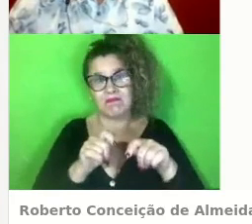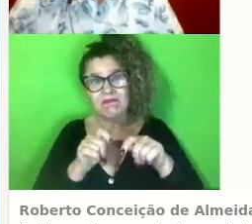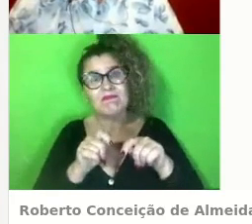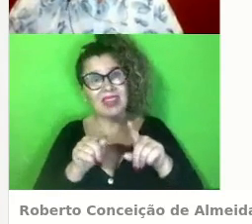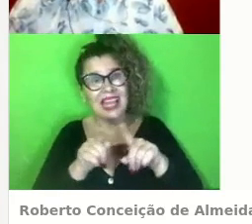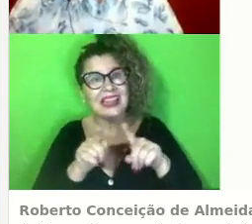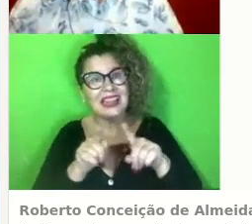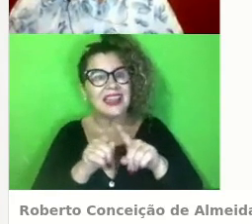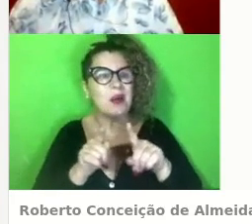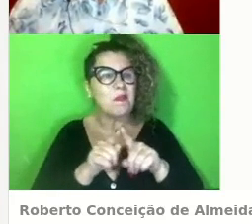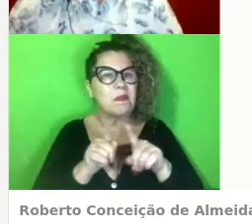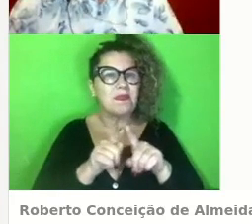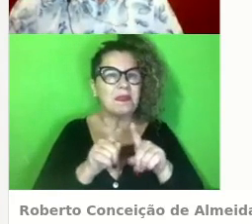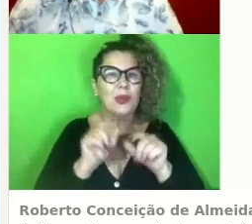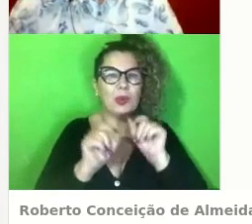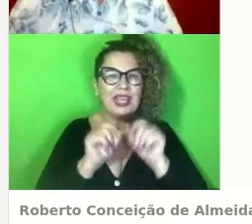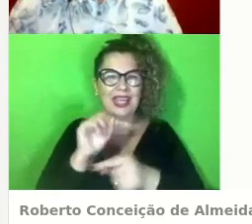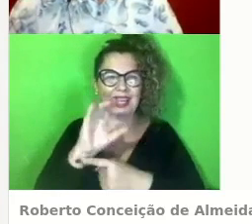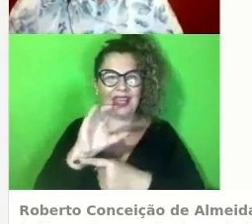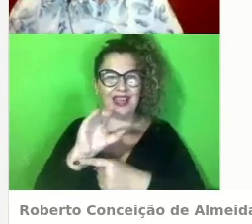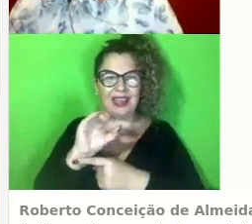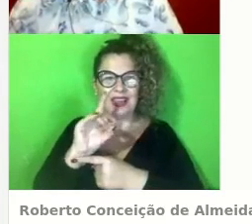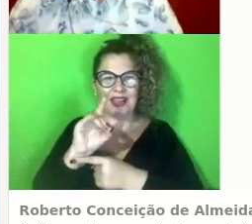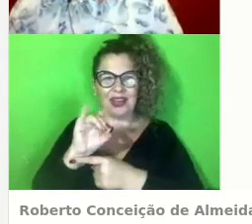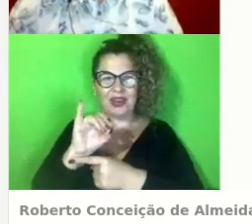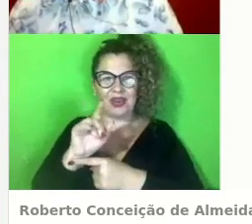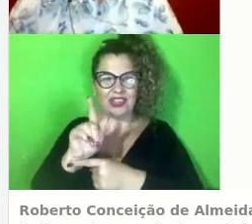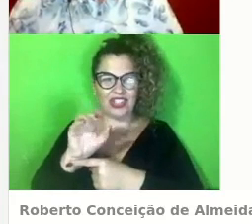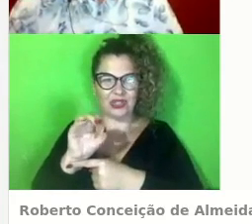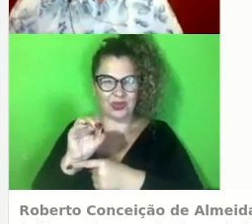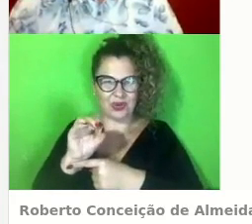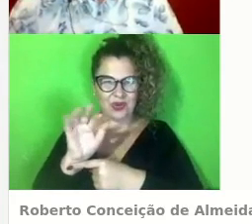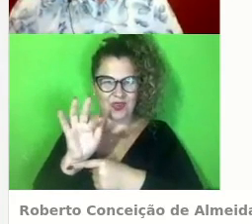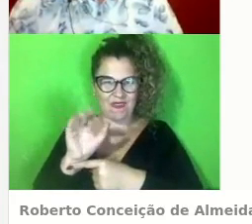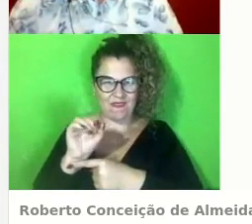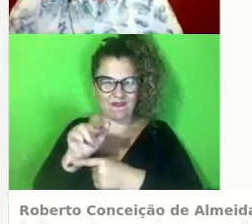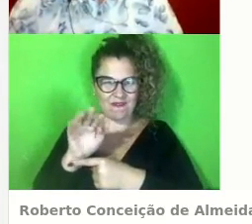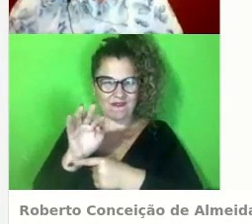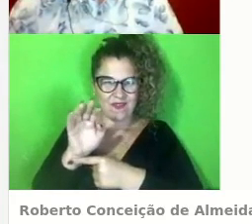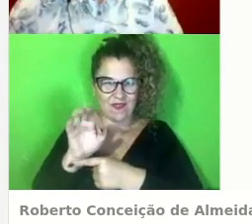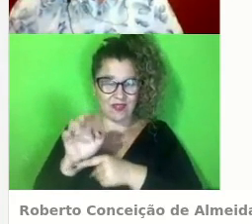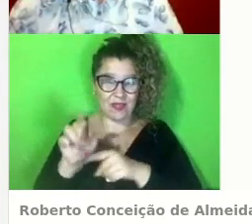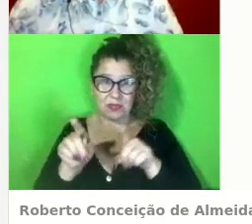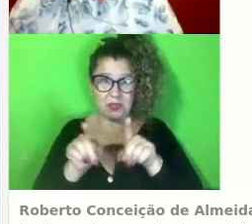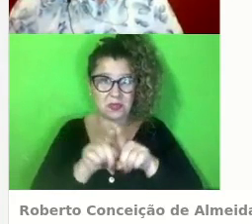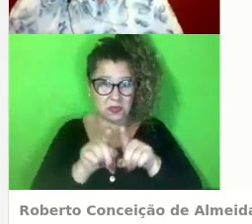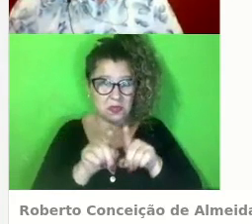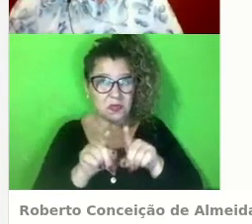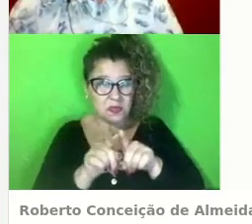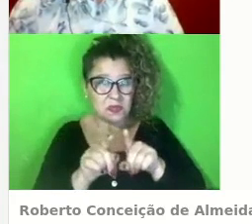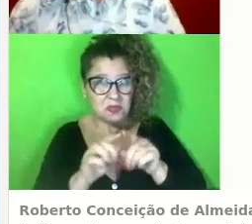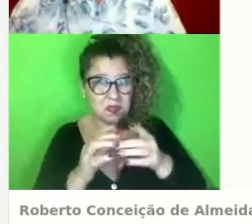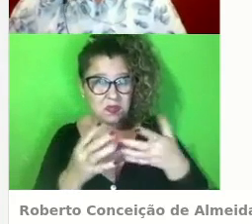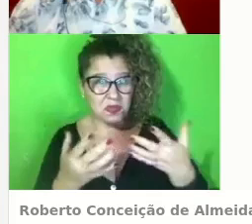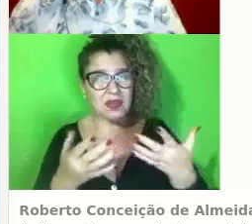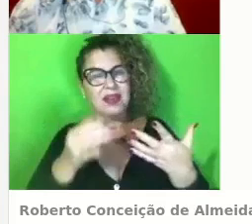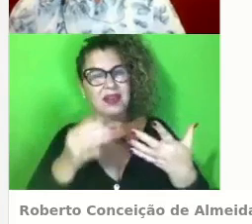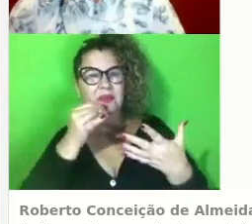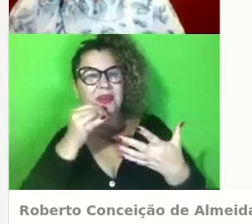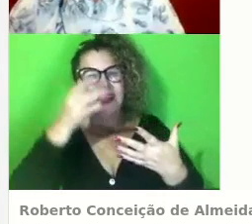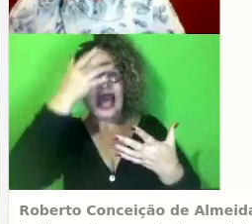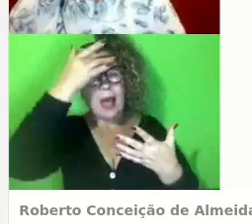que é quando se escreve uma página, quando a pessoa que está, né, o web designer, né, está